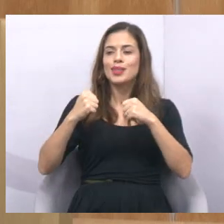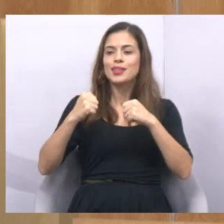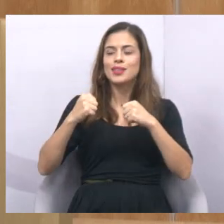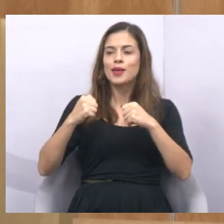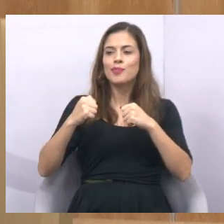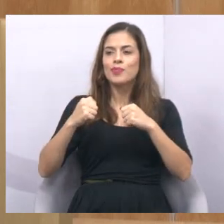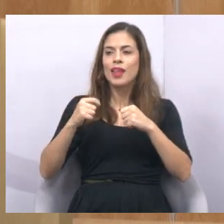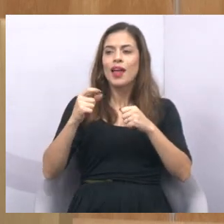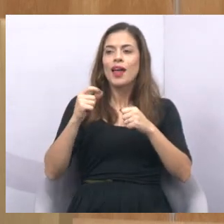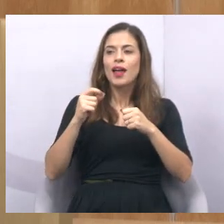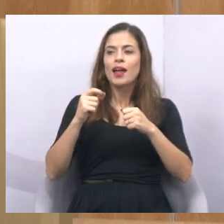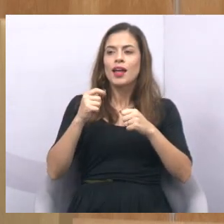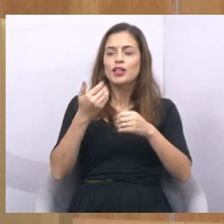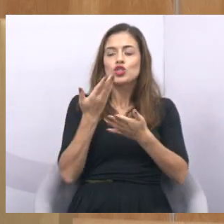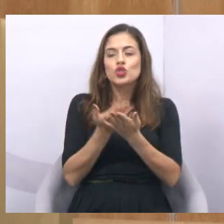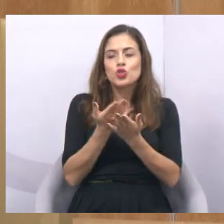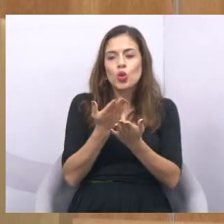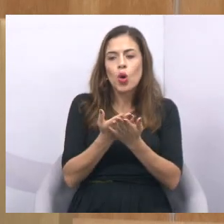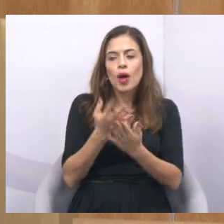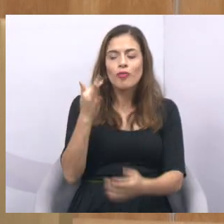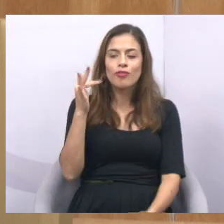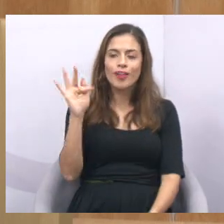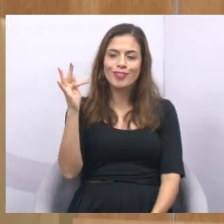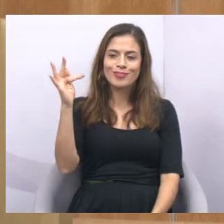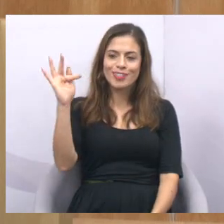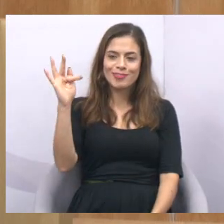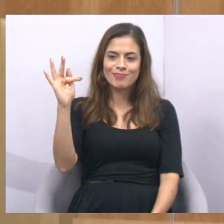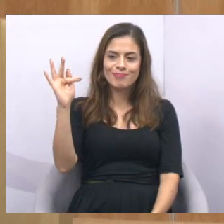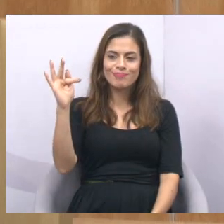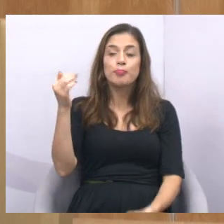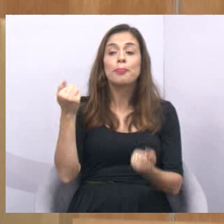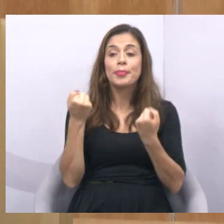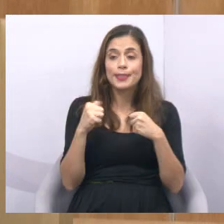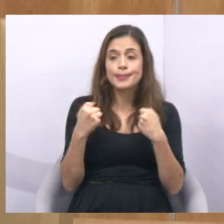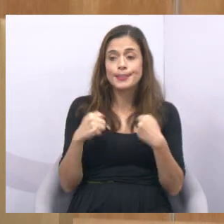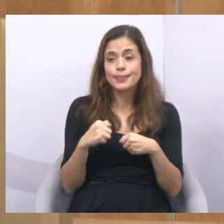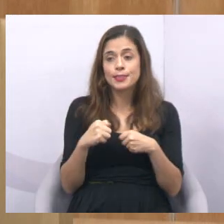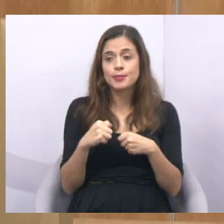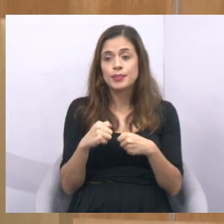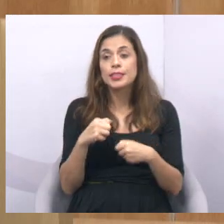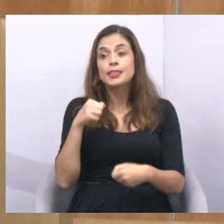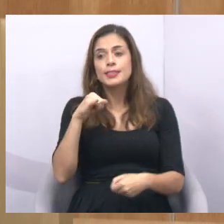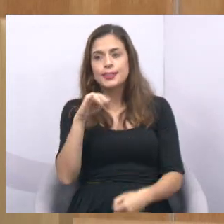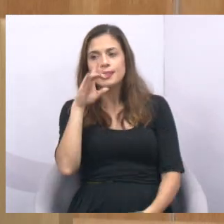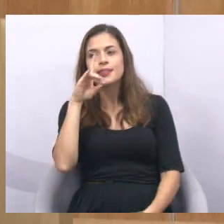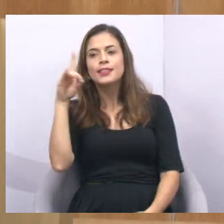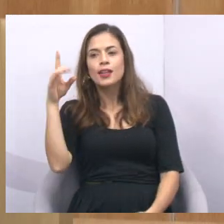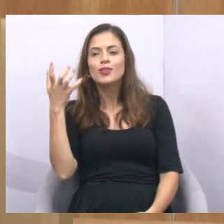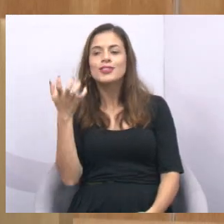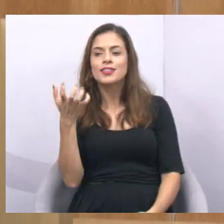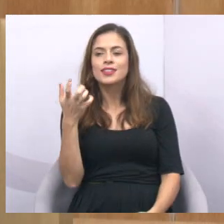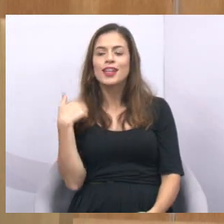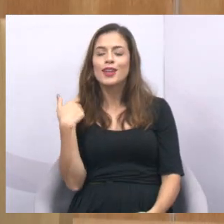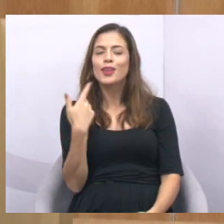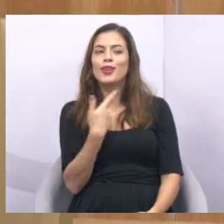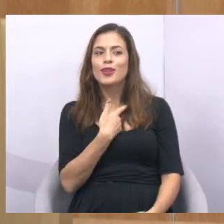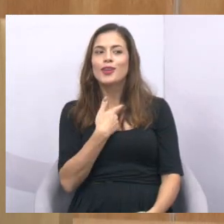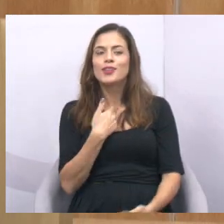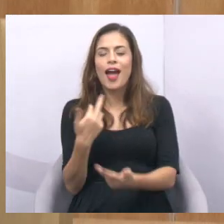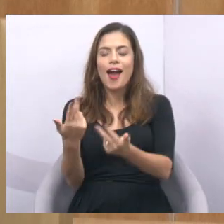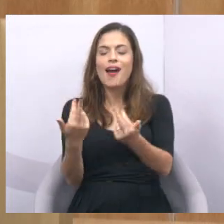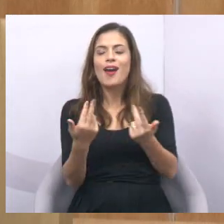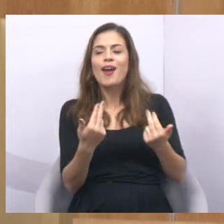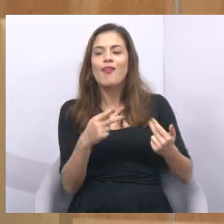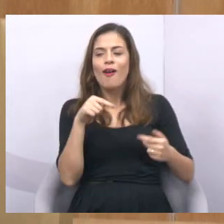chegar, no caso aqui o nosso, no basquetebol. Você tem que estar lá na universidade. Se Deus quiser, um dia, nós vamos chegar nesse ponto aqui no